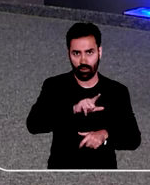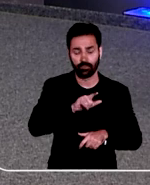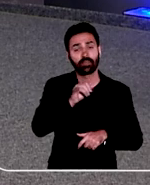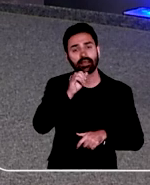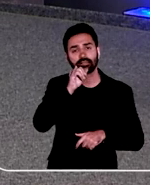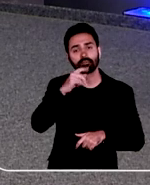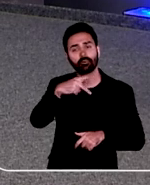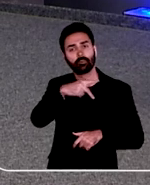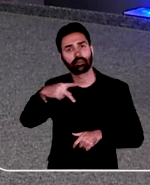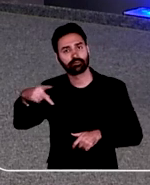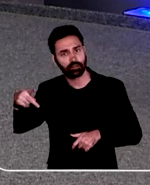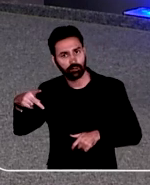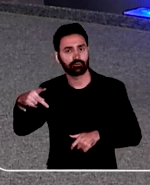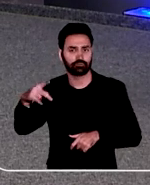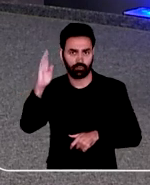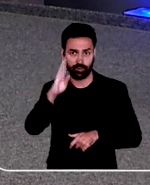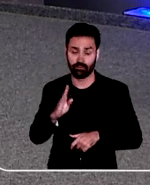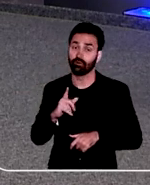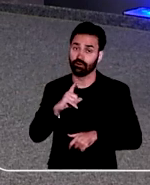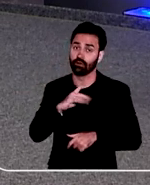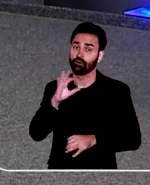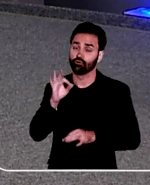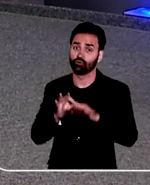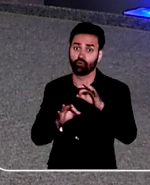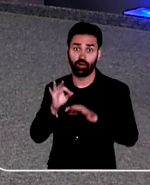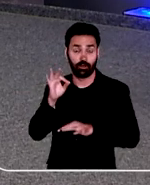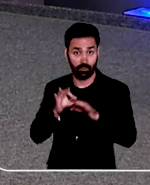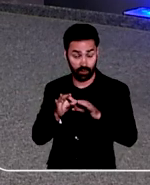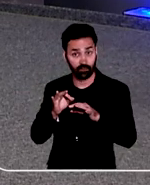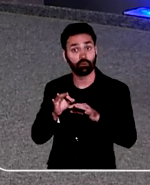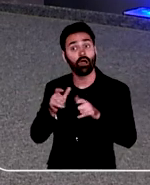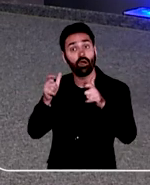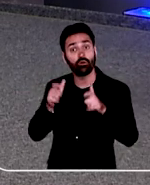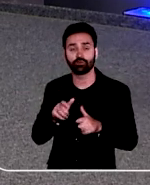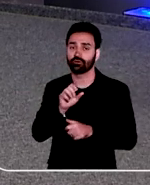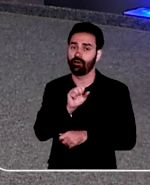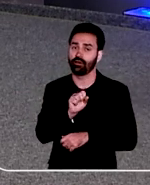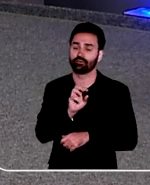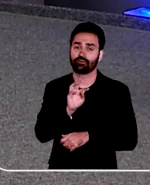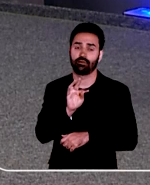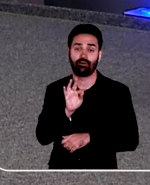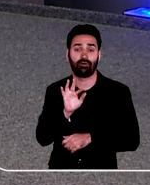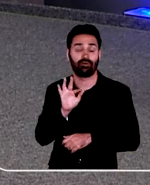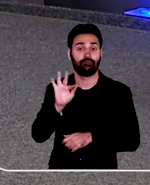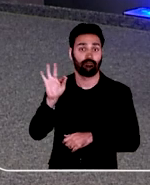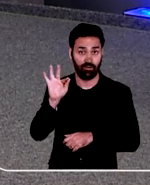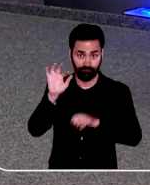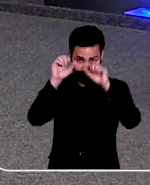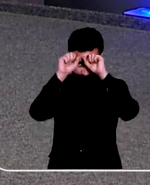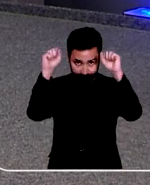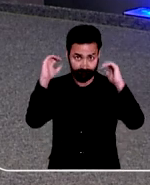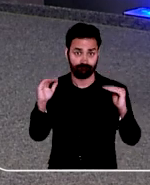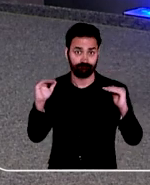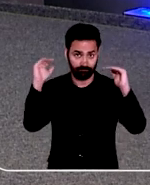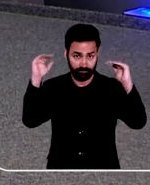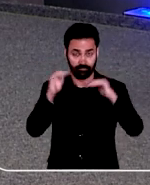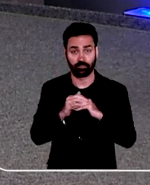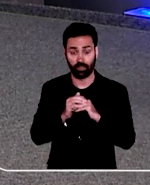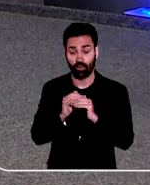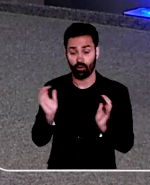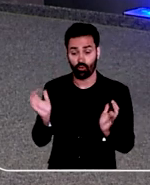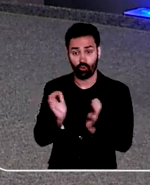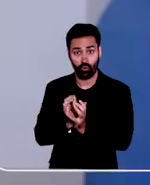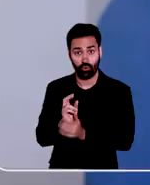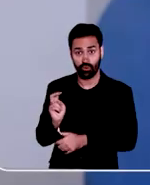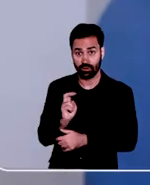pessoas é o caso por exemplo do Presidente da República que é julgado por crime comum no Supremo Tribunal